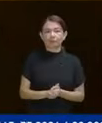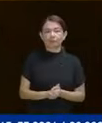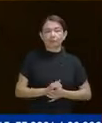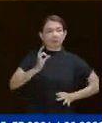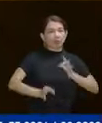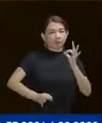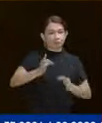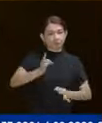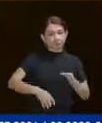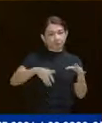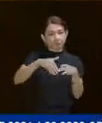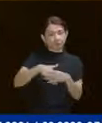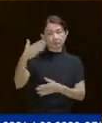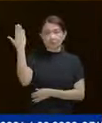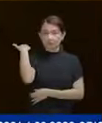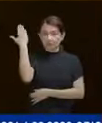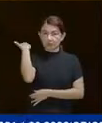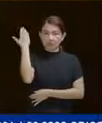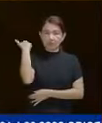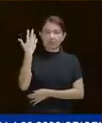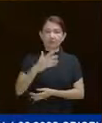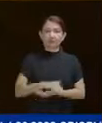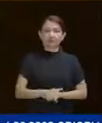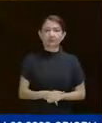da Justiça Eleitoral da época,